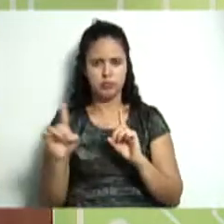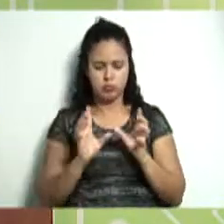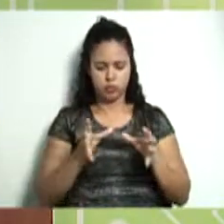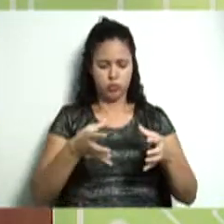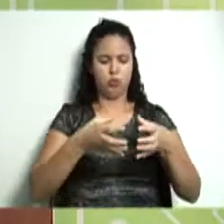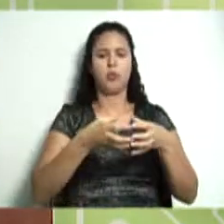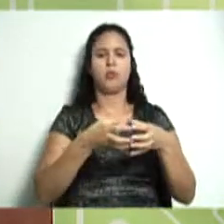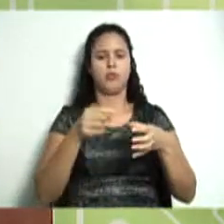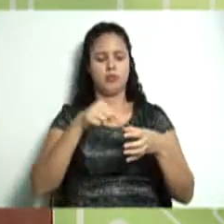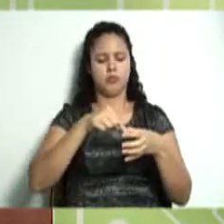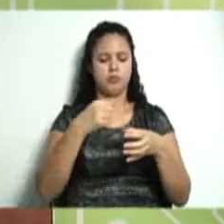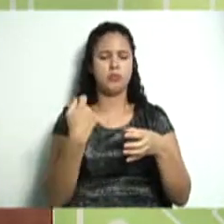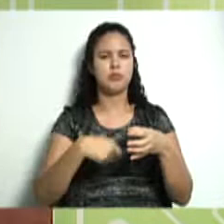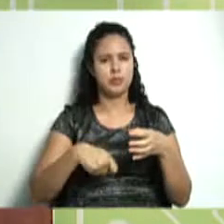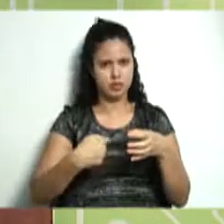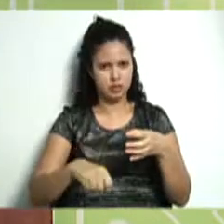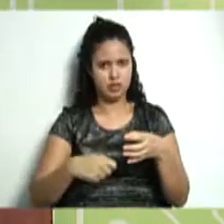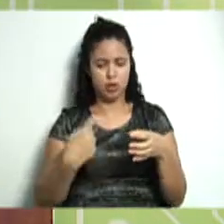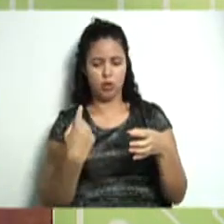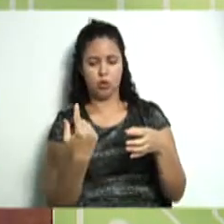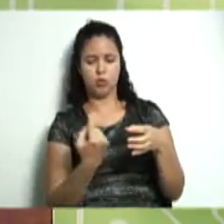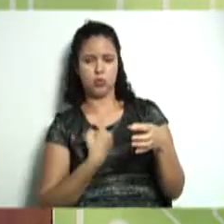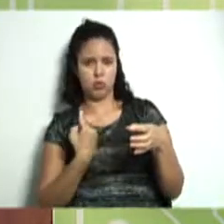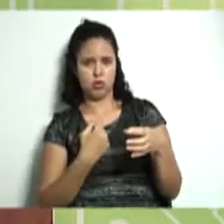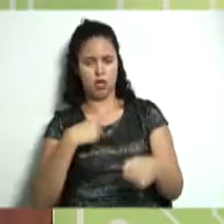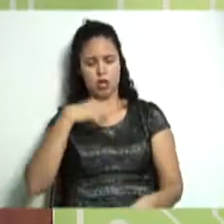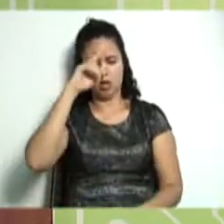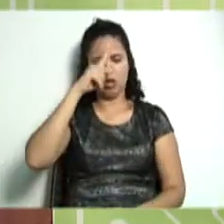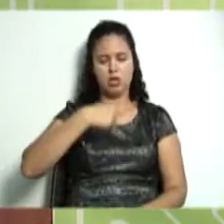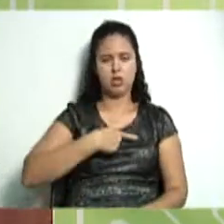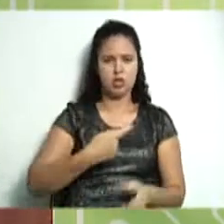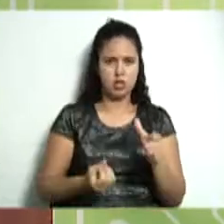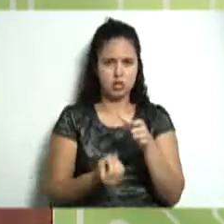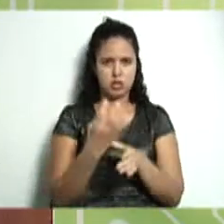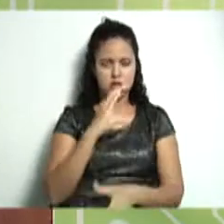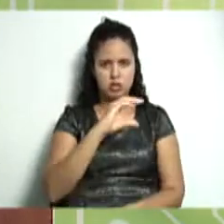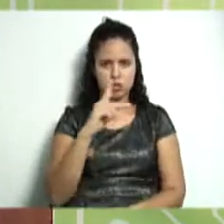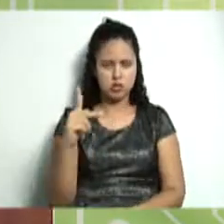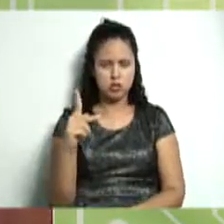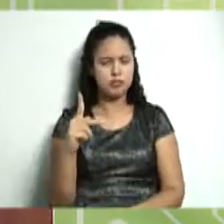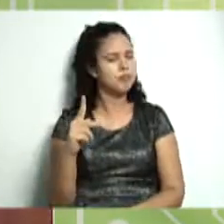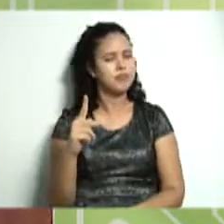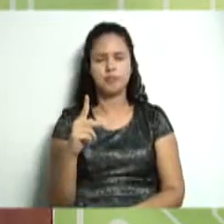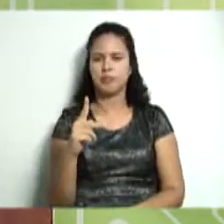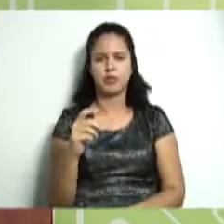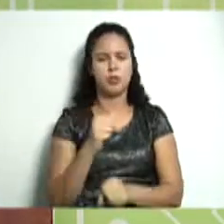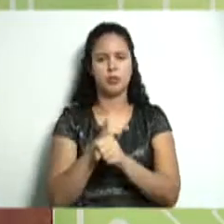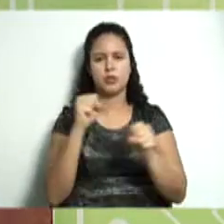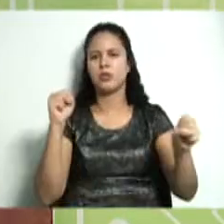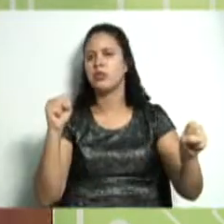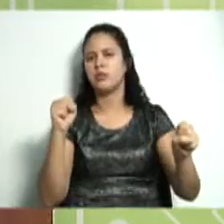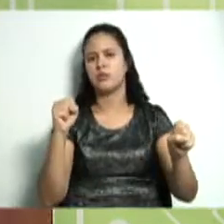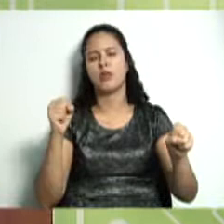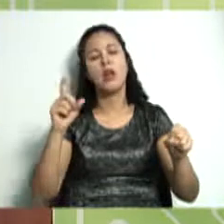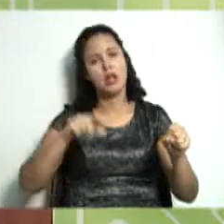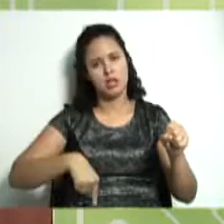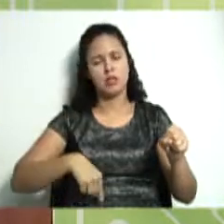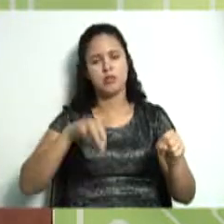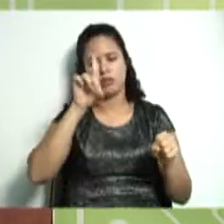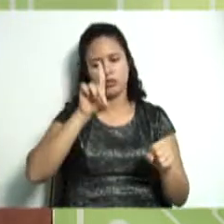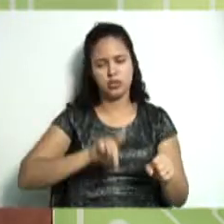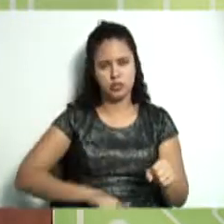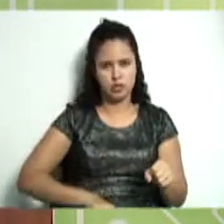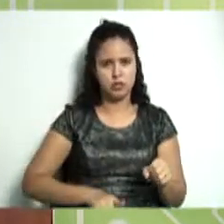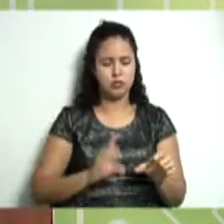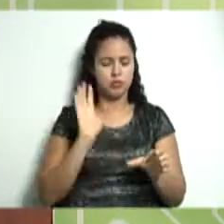de sócios, né? Então, o direito societário, a gente não se aprofunda nesse direito, mas é um direito que também